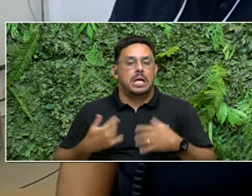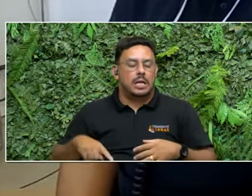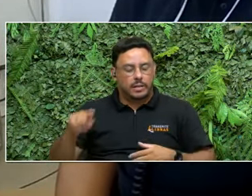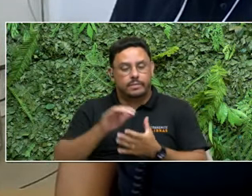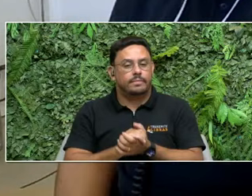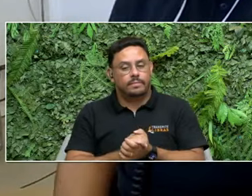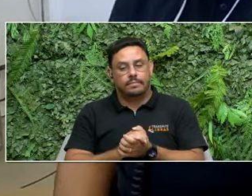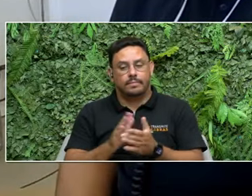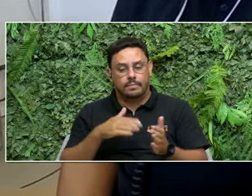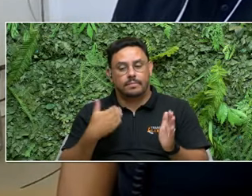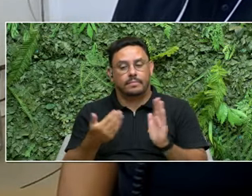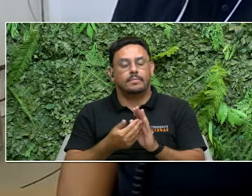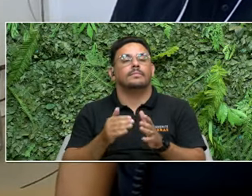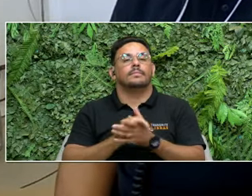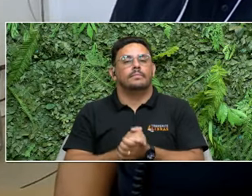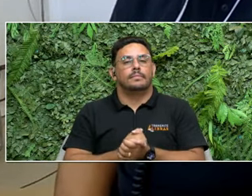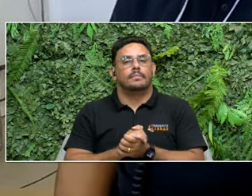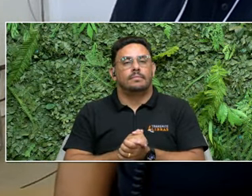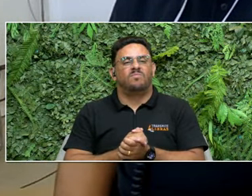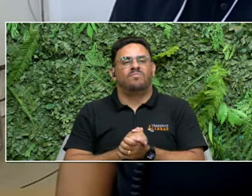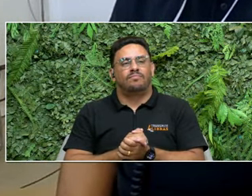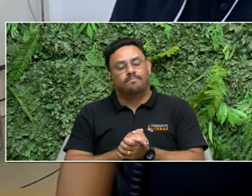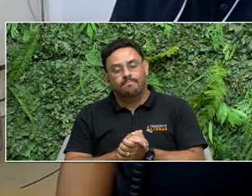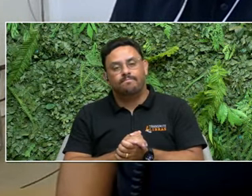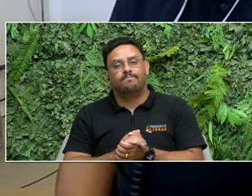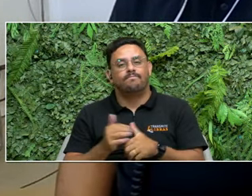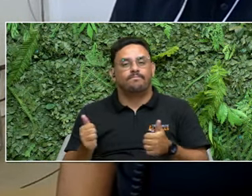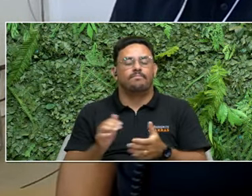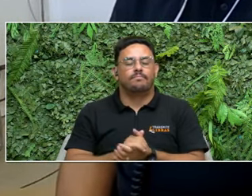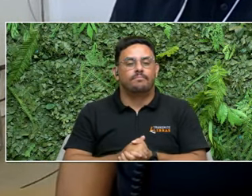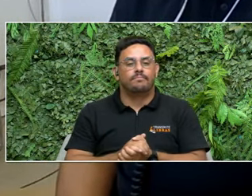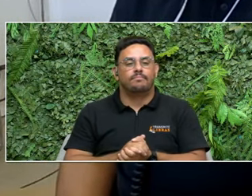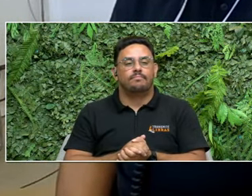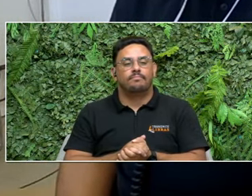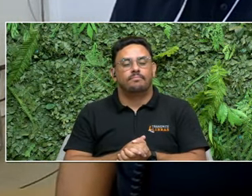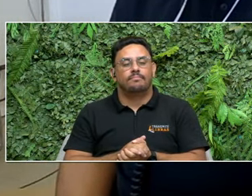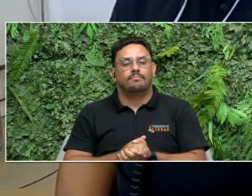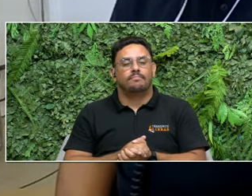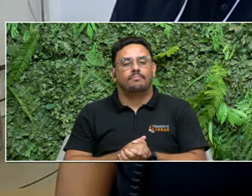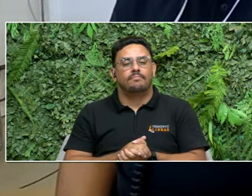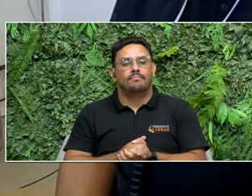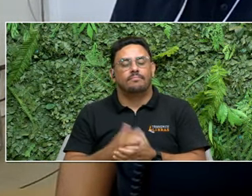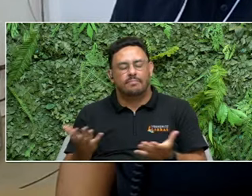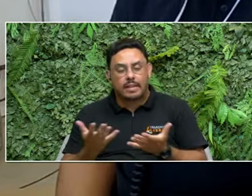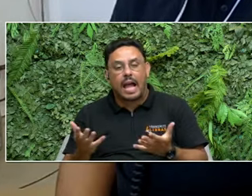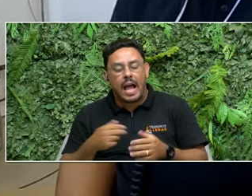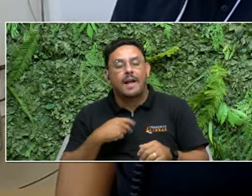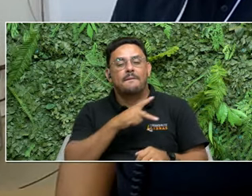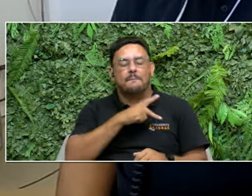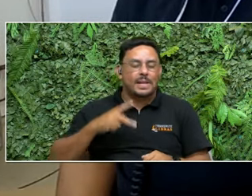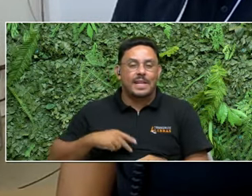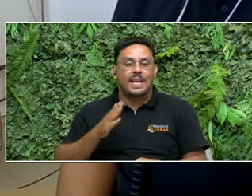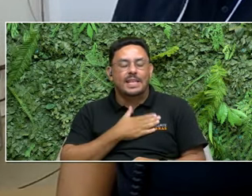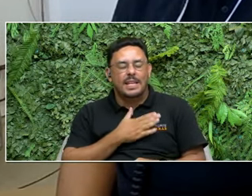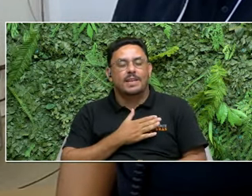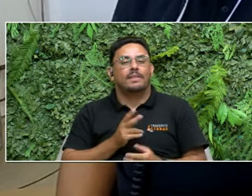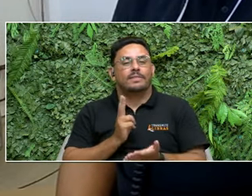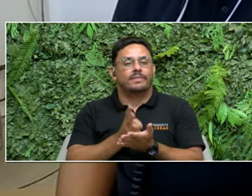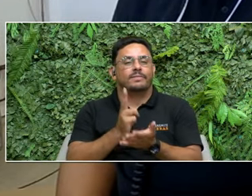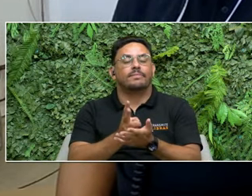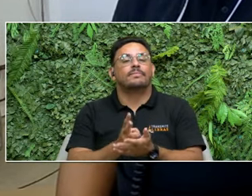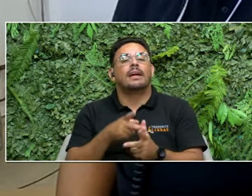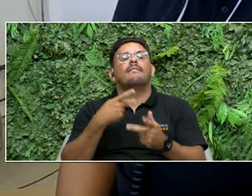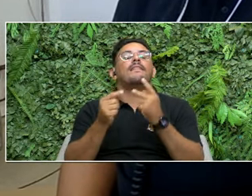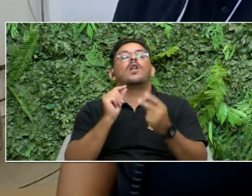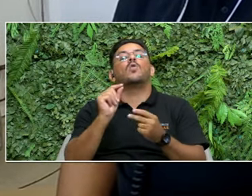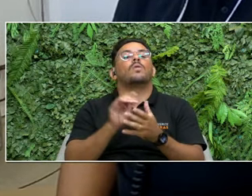República vai tudo Presidente da República não médico tá é a presidente não que já tem eu companheiro agora é pro resto da vida agora faltou